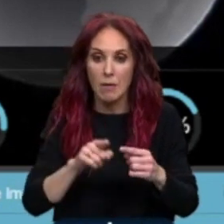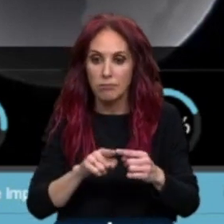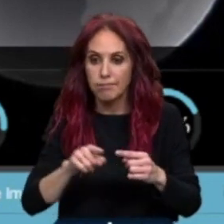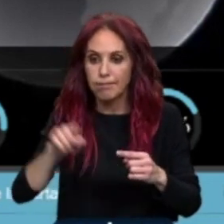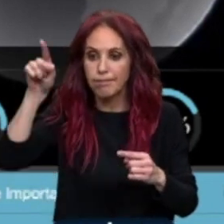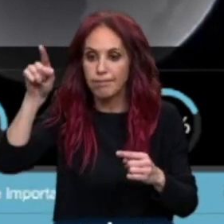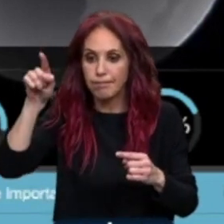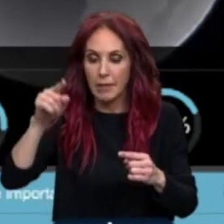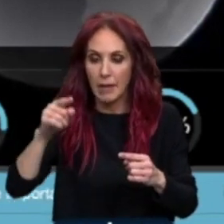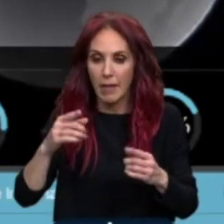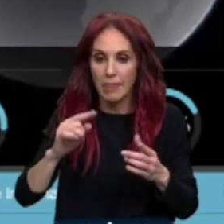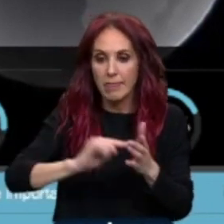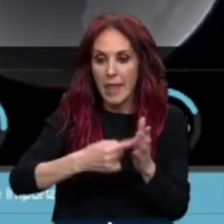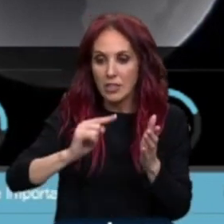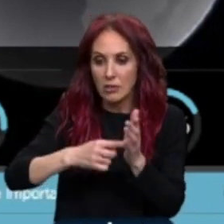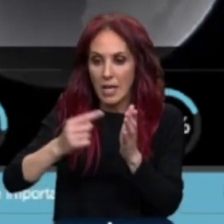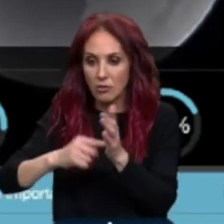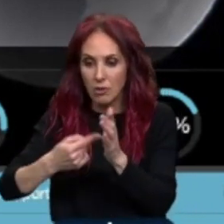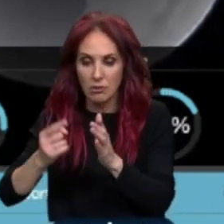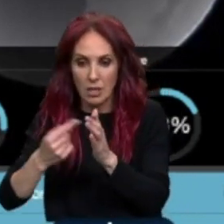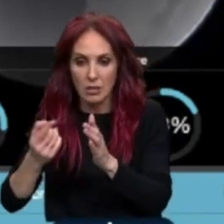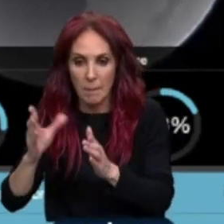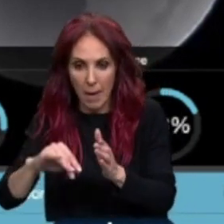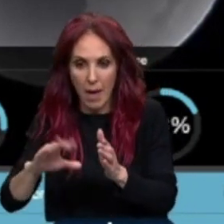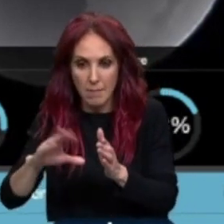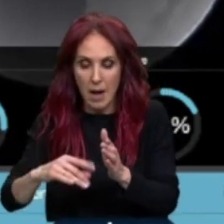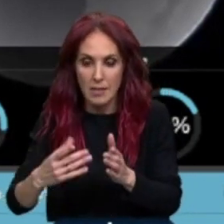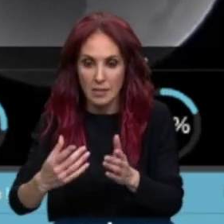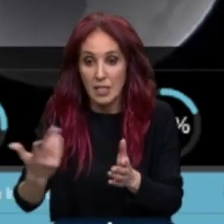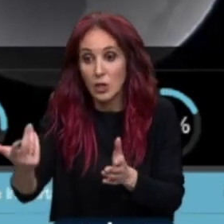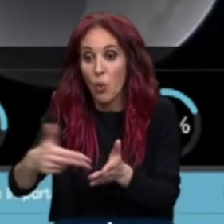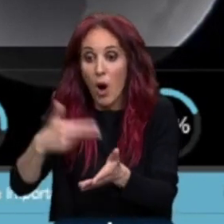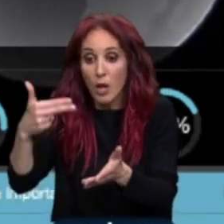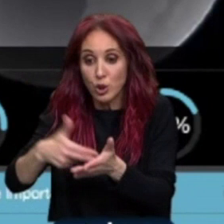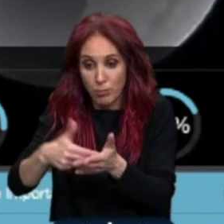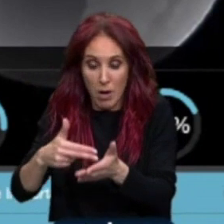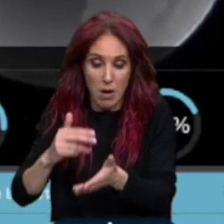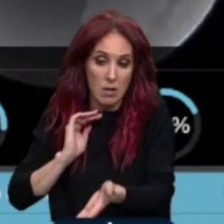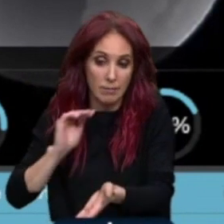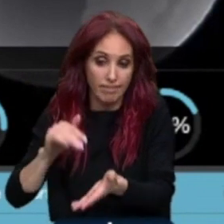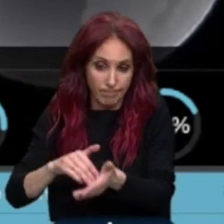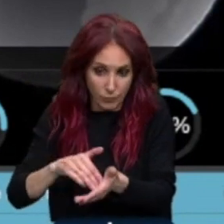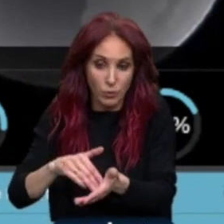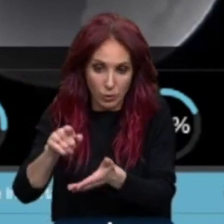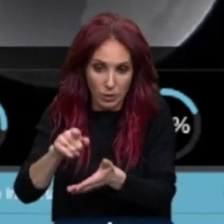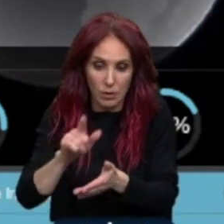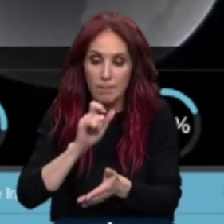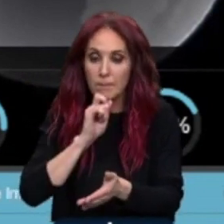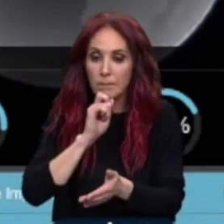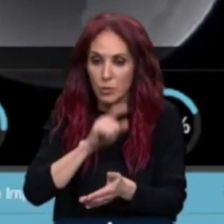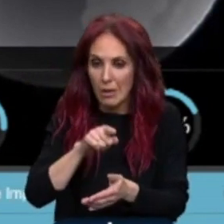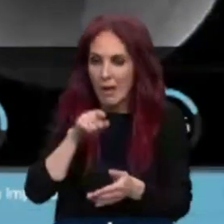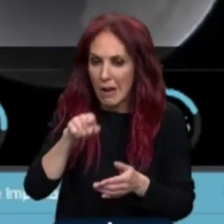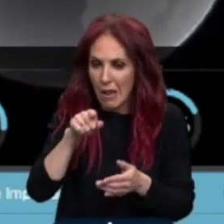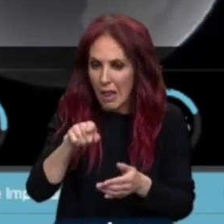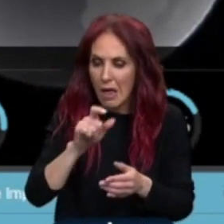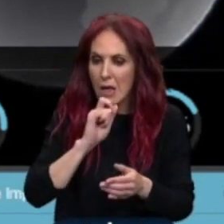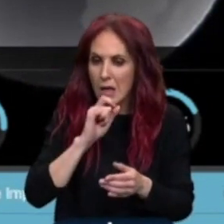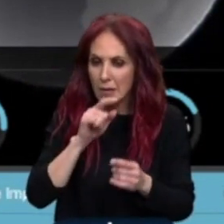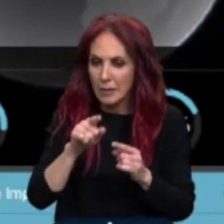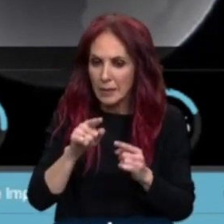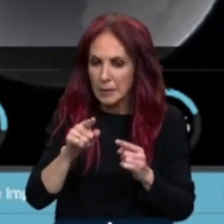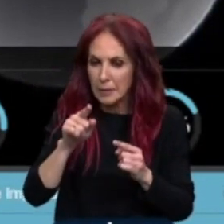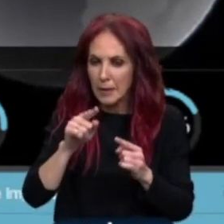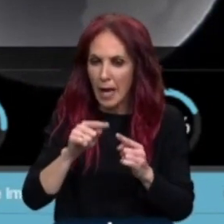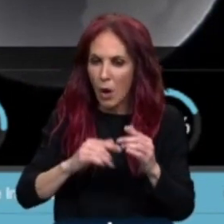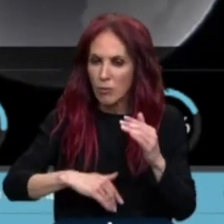número de testes que aguardam a resposta laboratorial, o que demonstra que talvez aqui tenhamos atingido